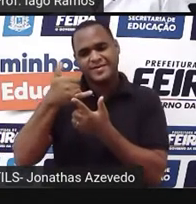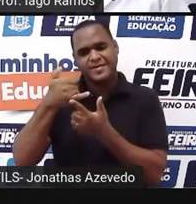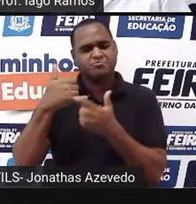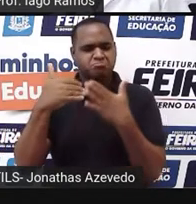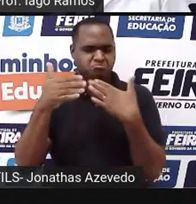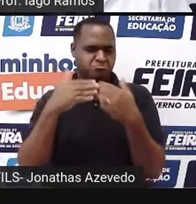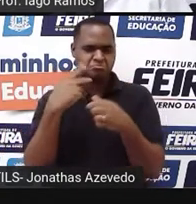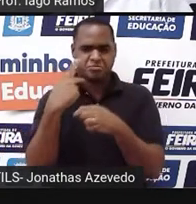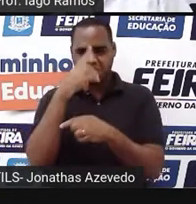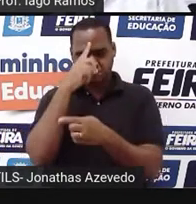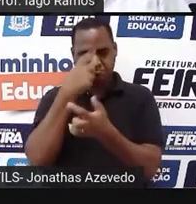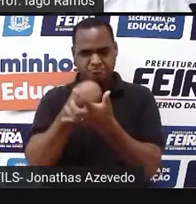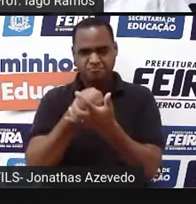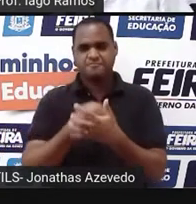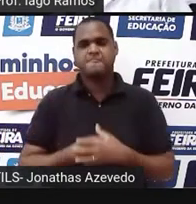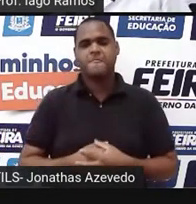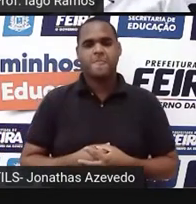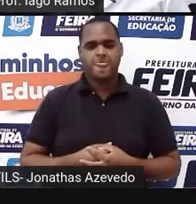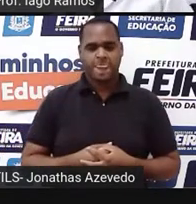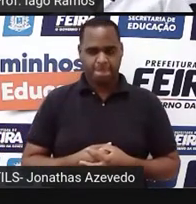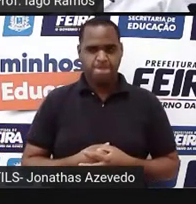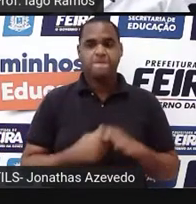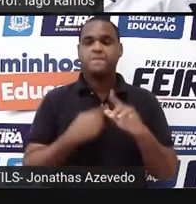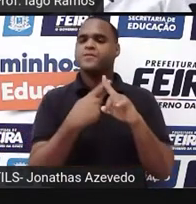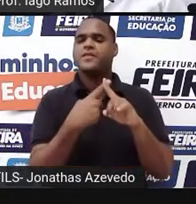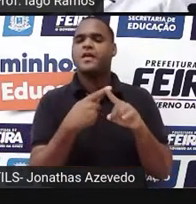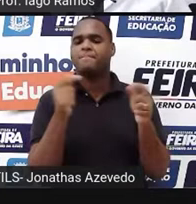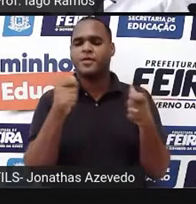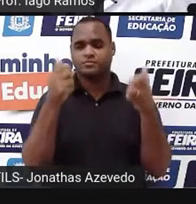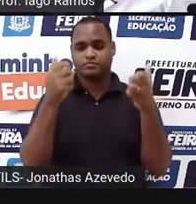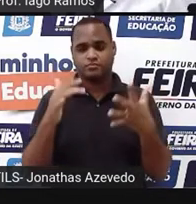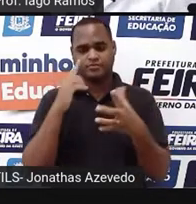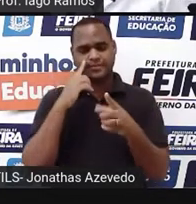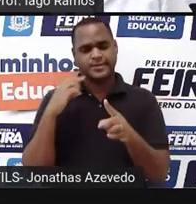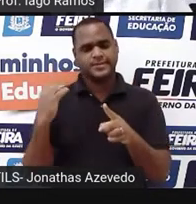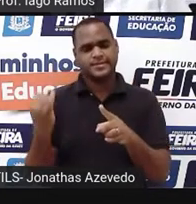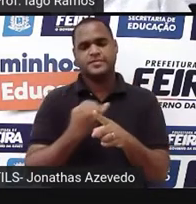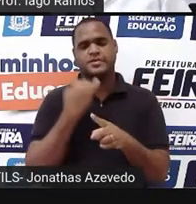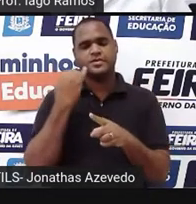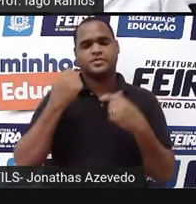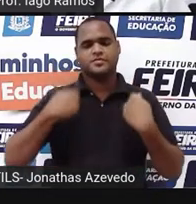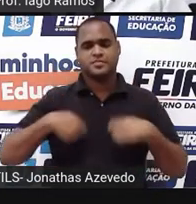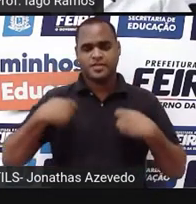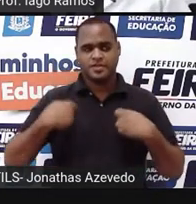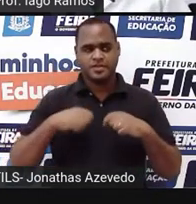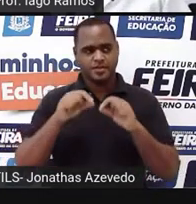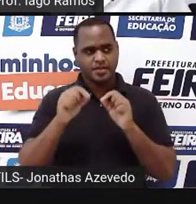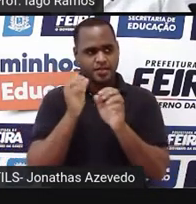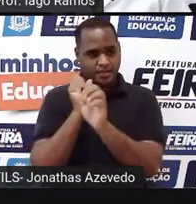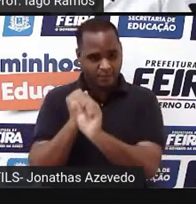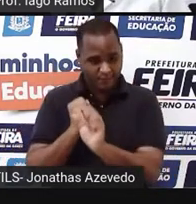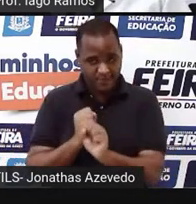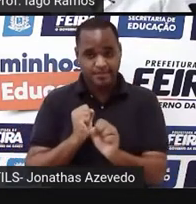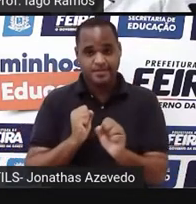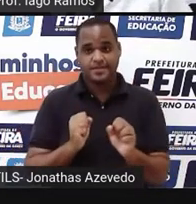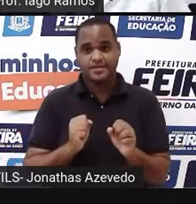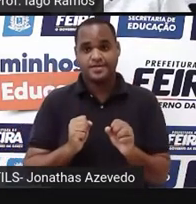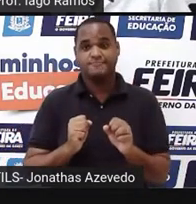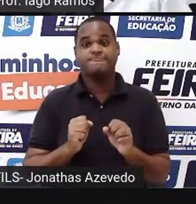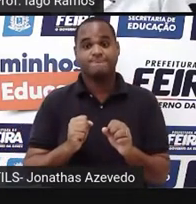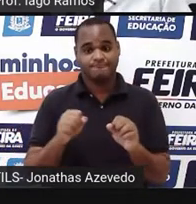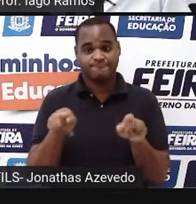escrever de caneta, porque pode sim ter ali uma necessidade de fazer algumas continhas, alguns